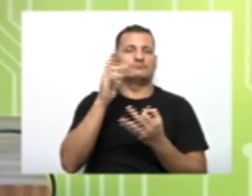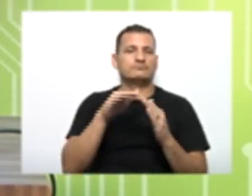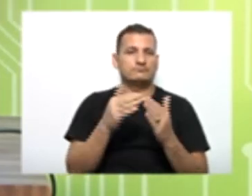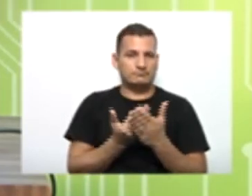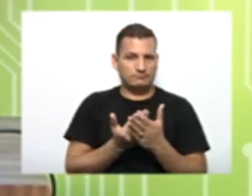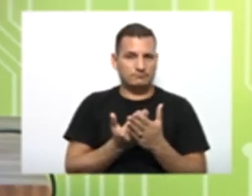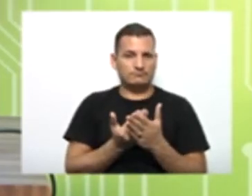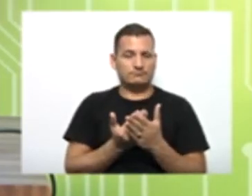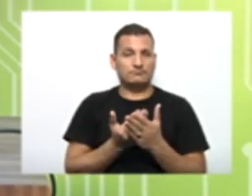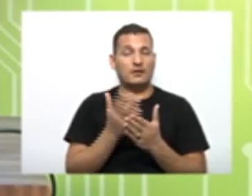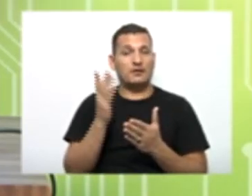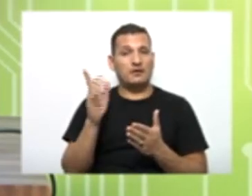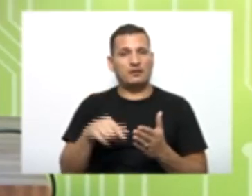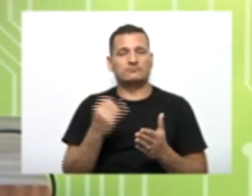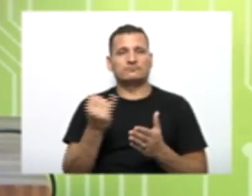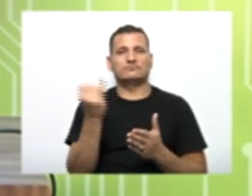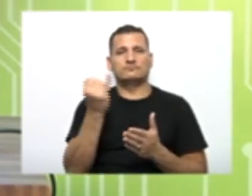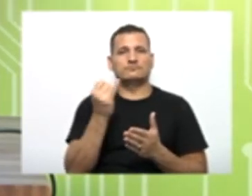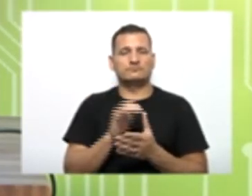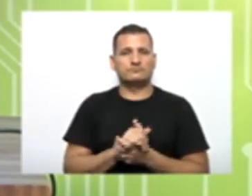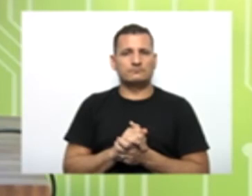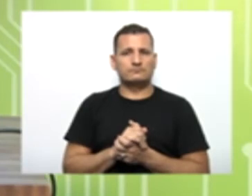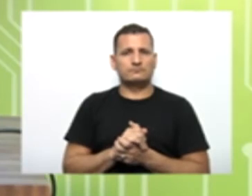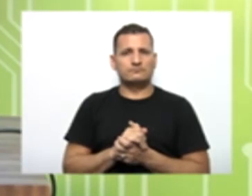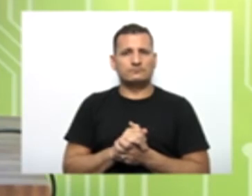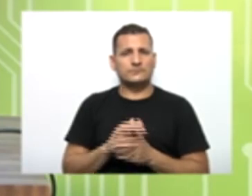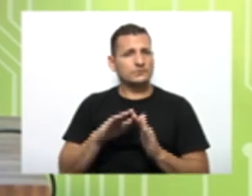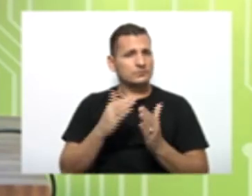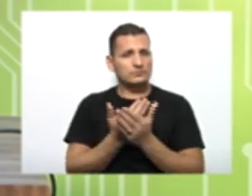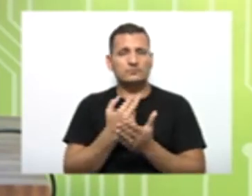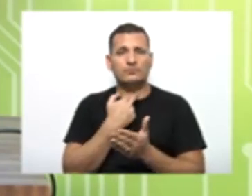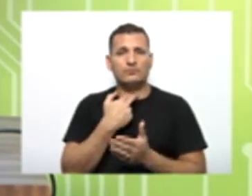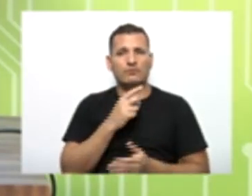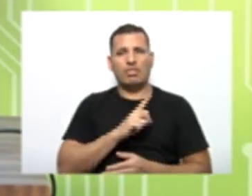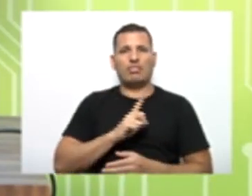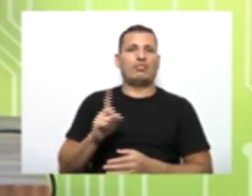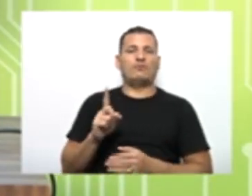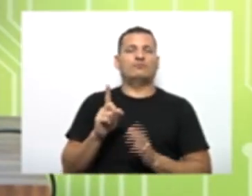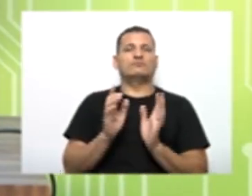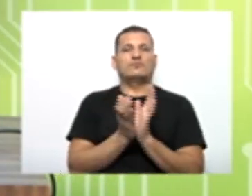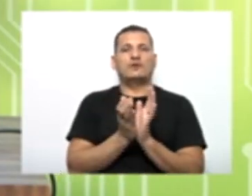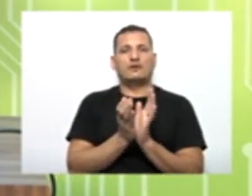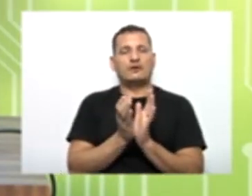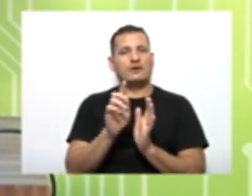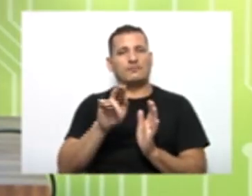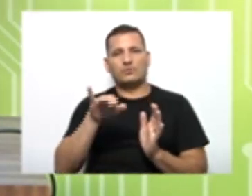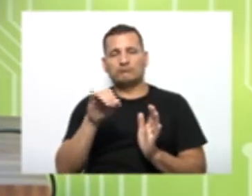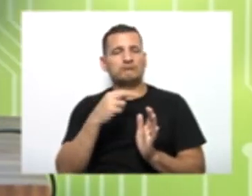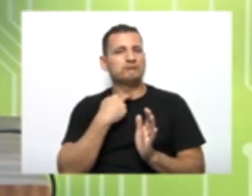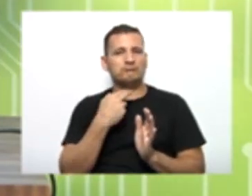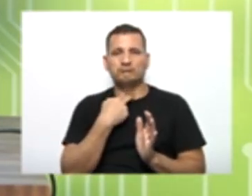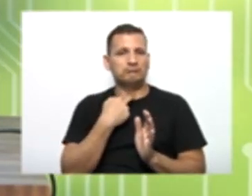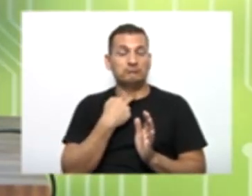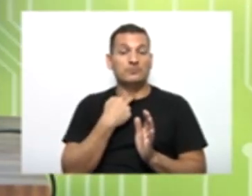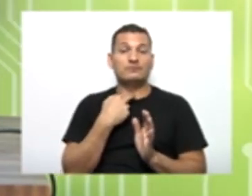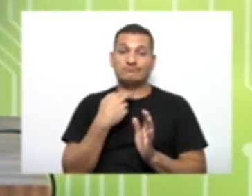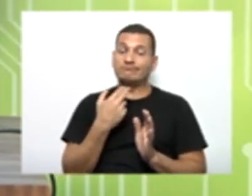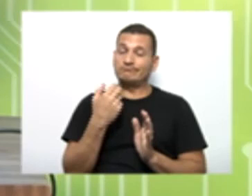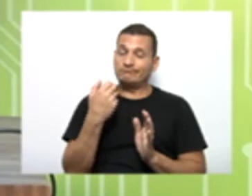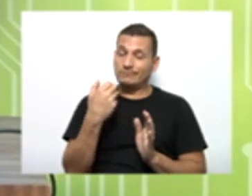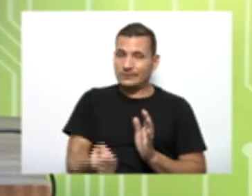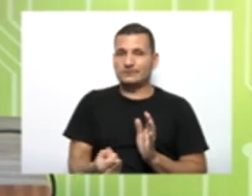melhorar, para que a escola possa se desenvolver. O Grêmio Estudantil, ele está respaldado pelo Estatuto